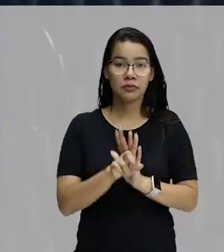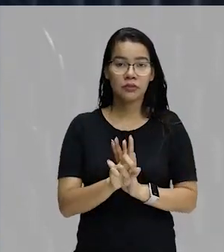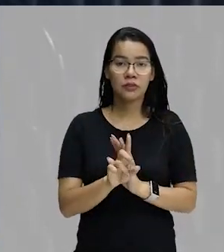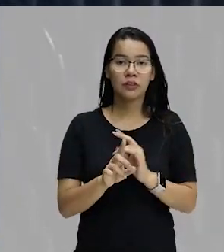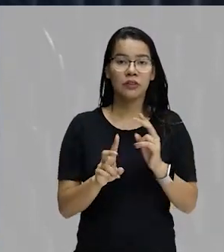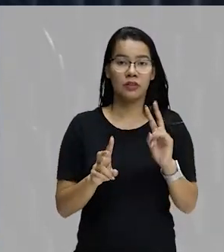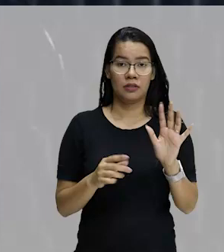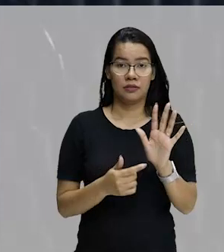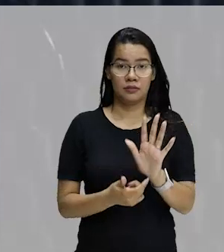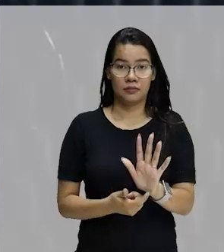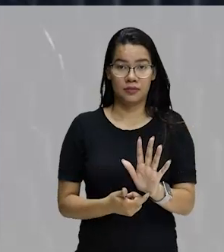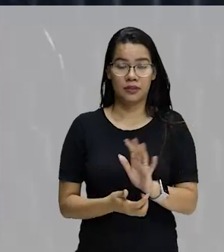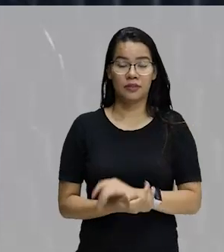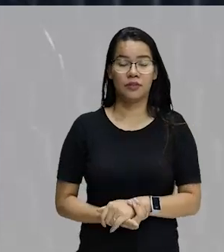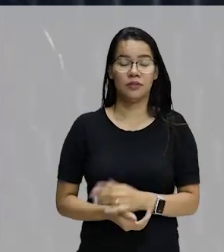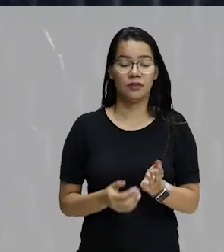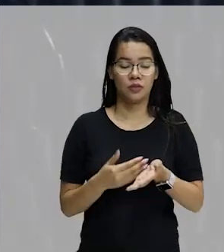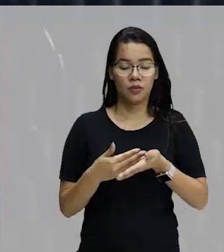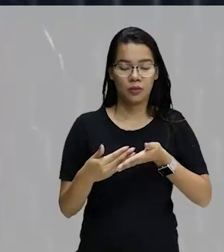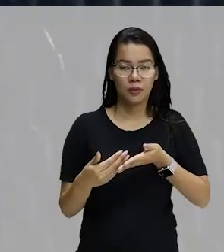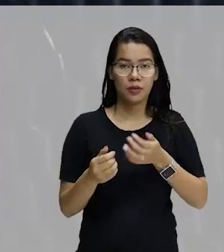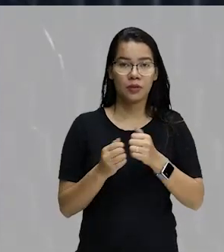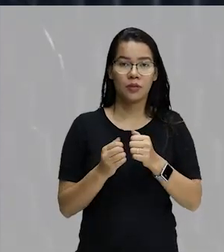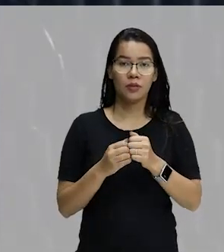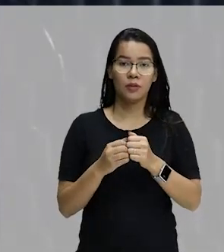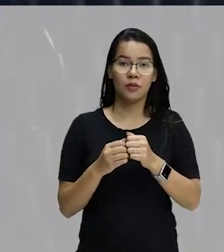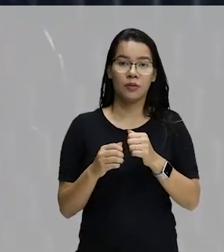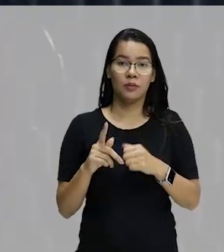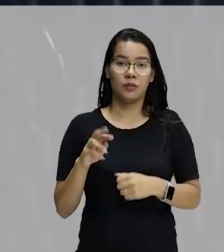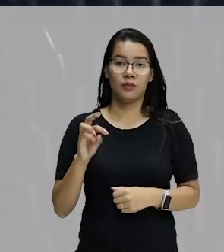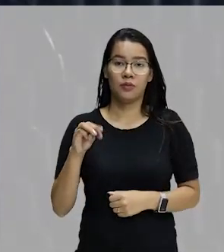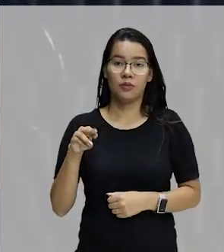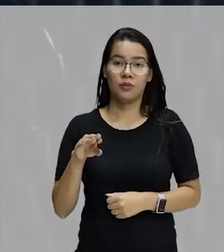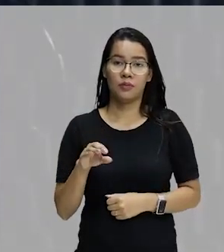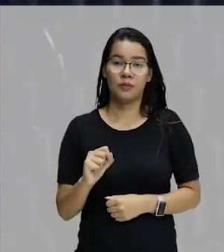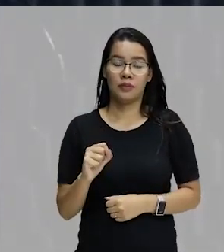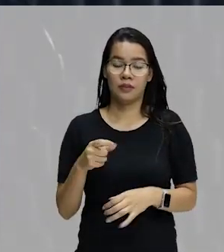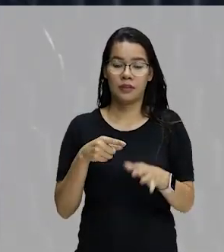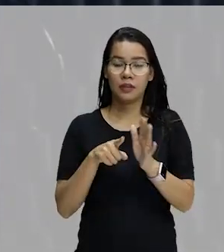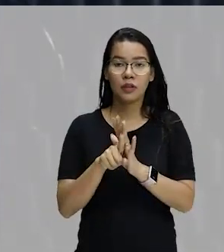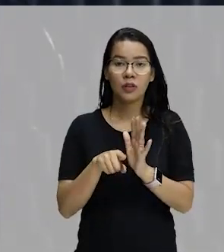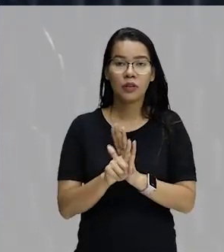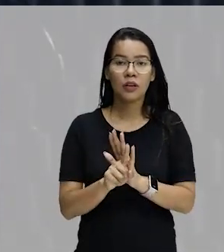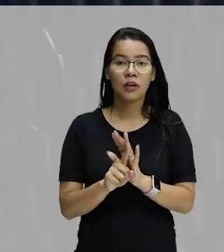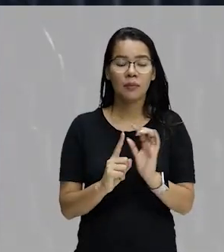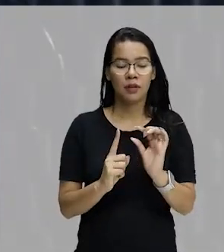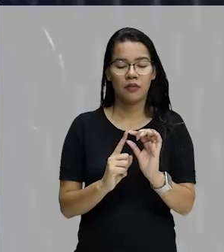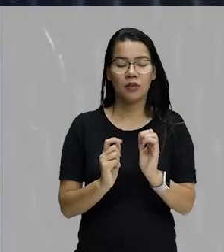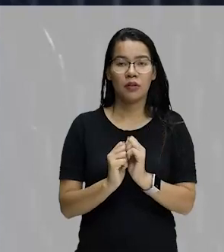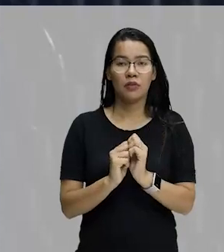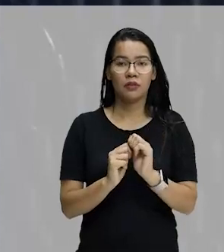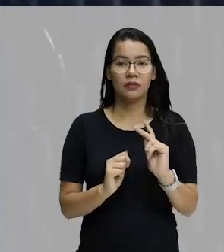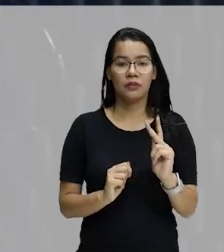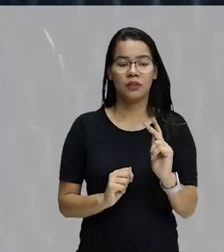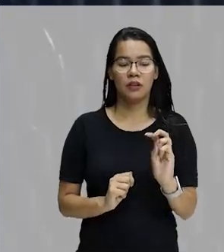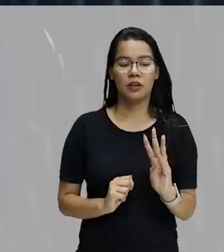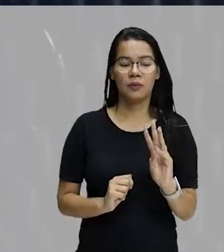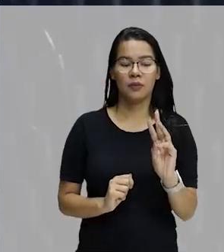vai ser a seguinte: começa com o pronome interrogativo, que é essa palavrinha com WH, ou o